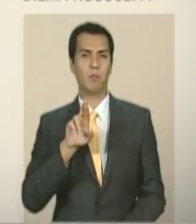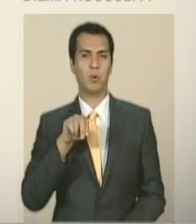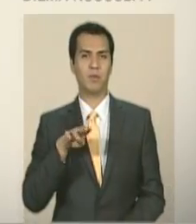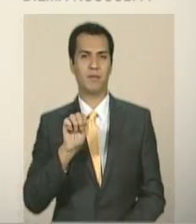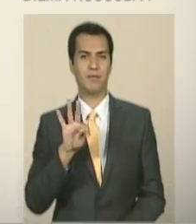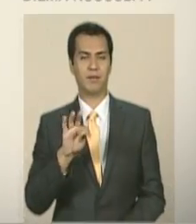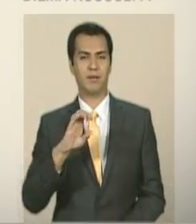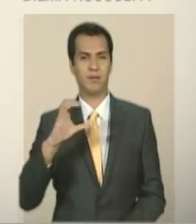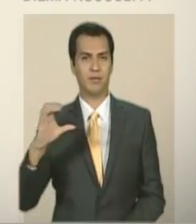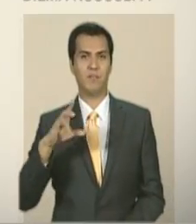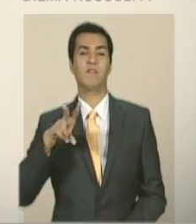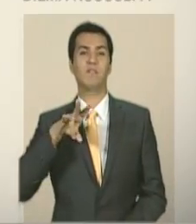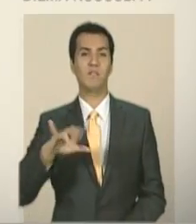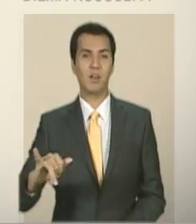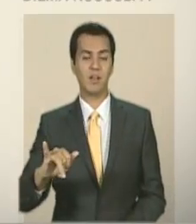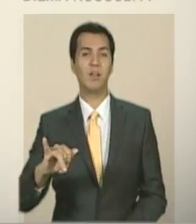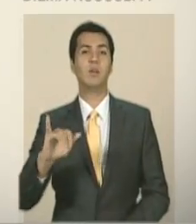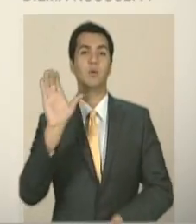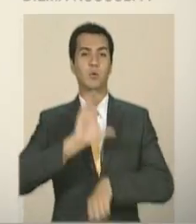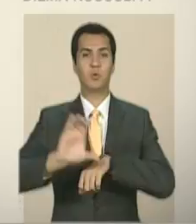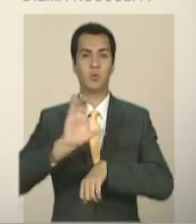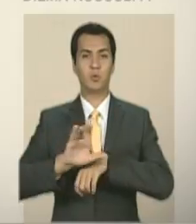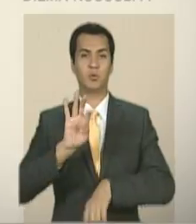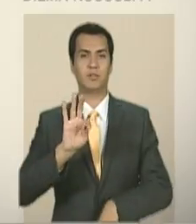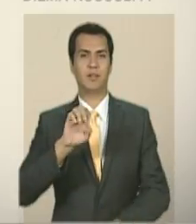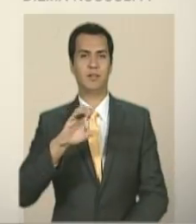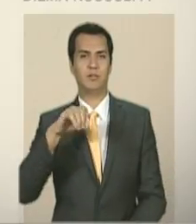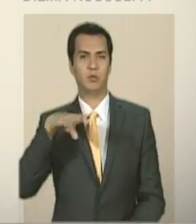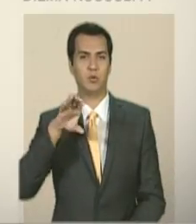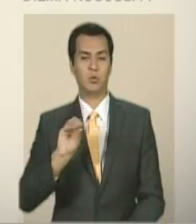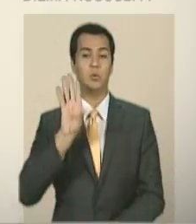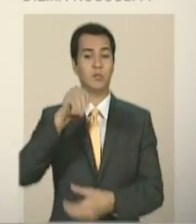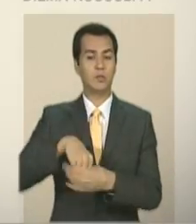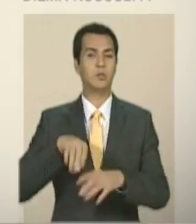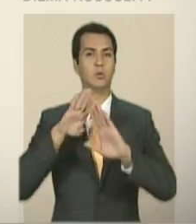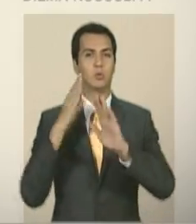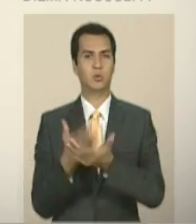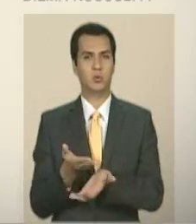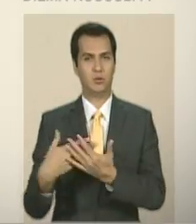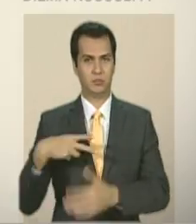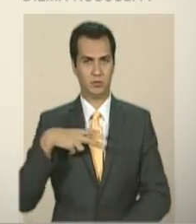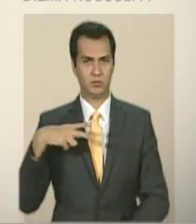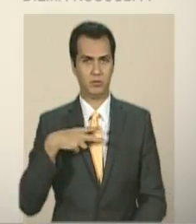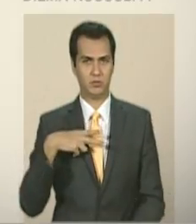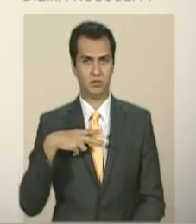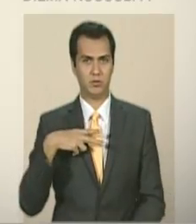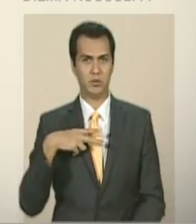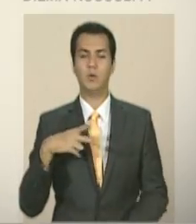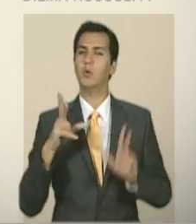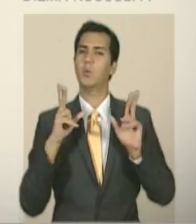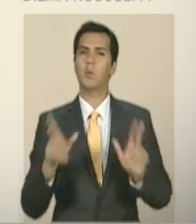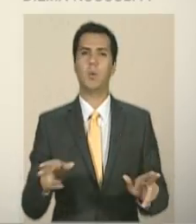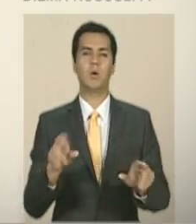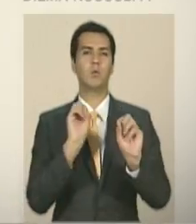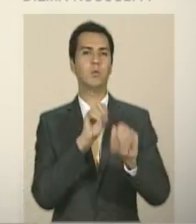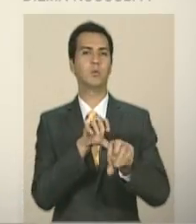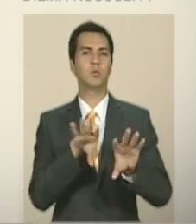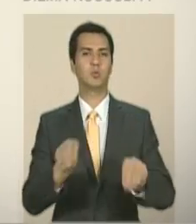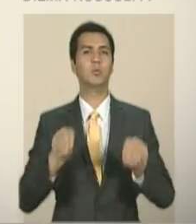técnicos em escolas privadas de educação profissional como faz hoje com ensino superior